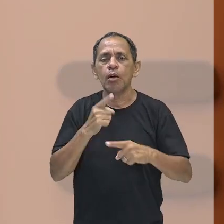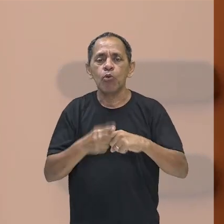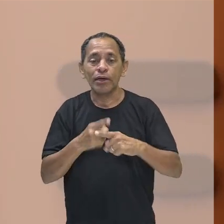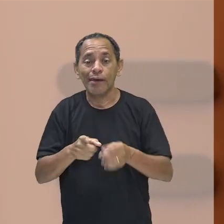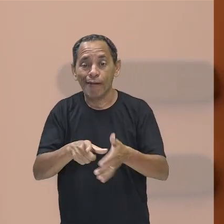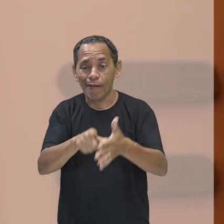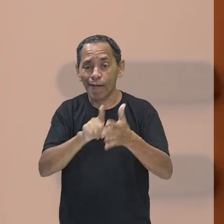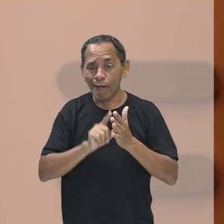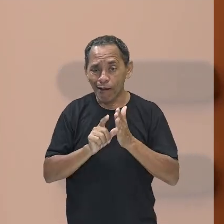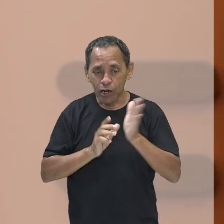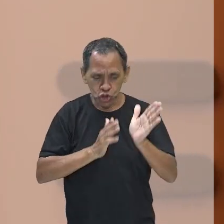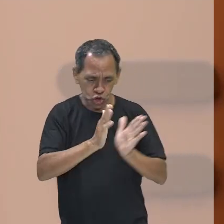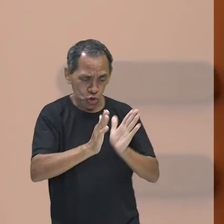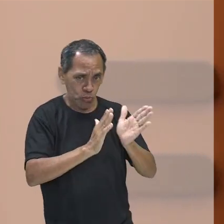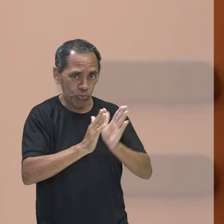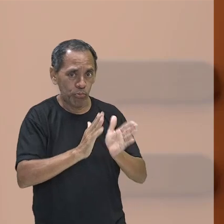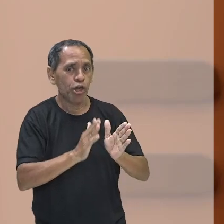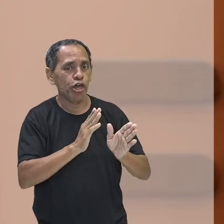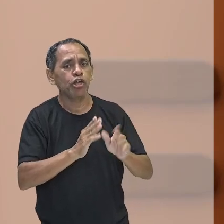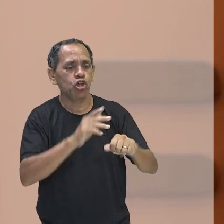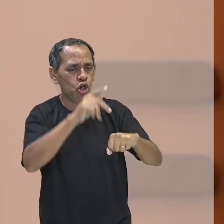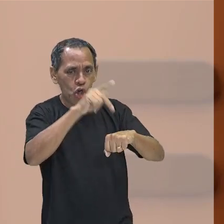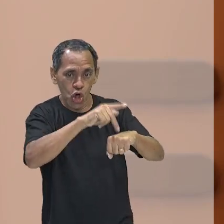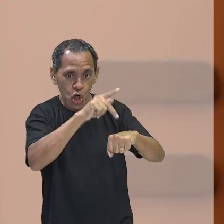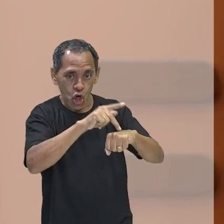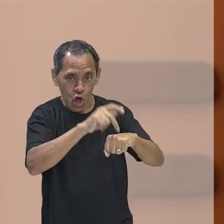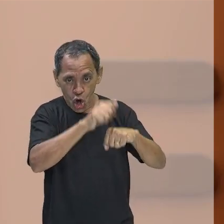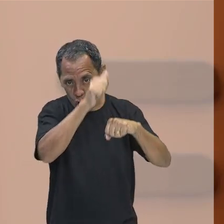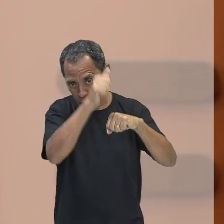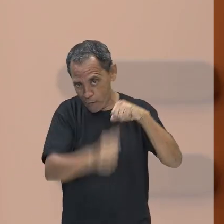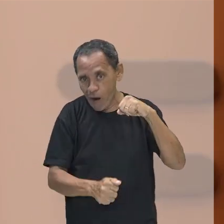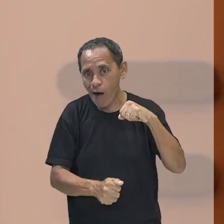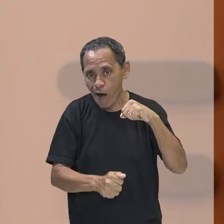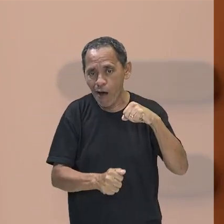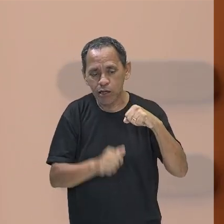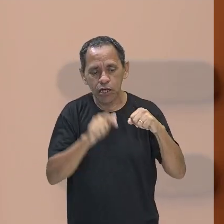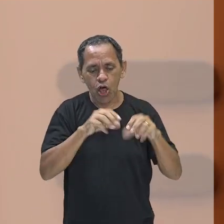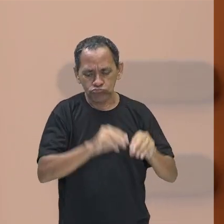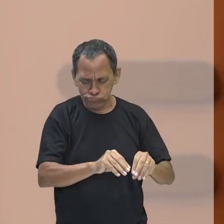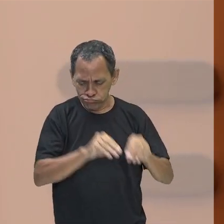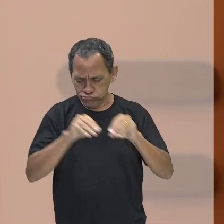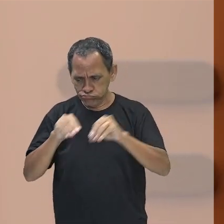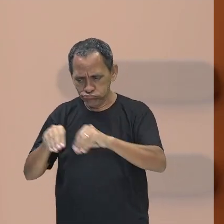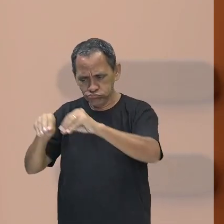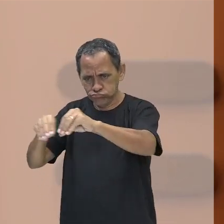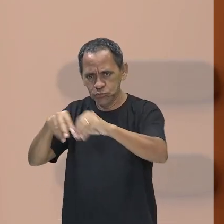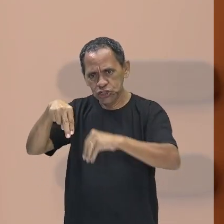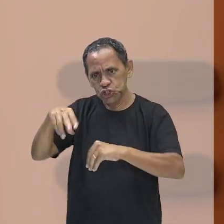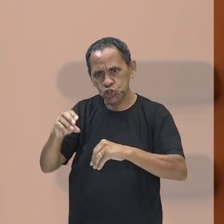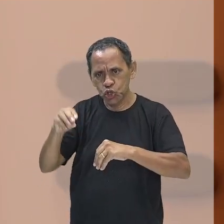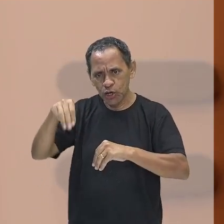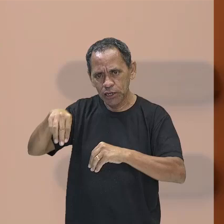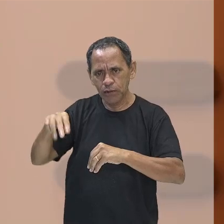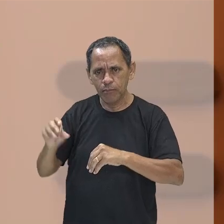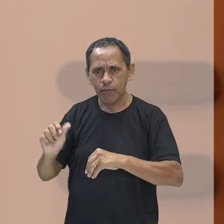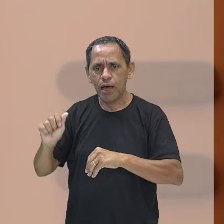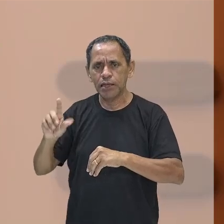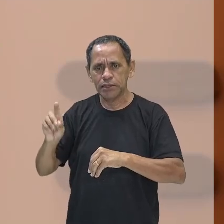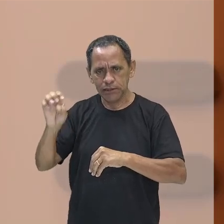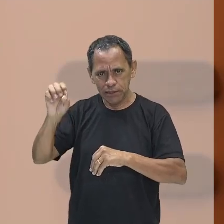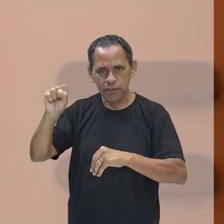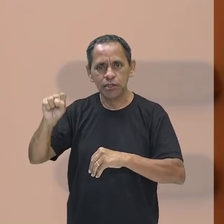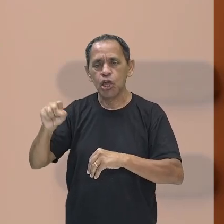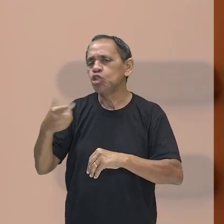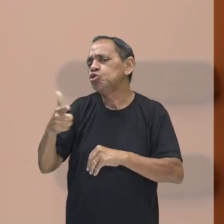paleolítico, os agrupamentos humanos eram nômades. O que é isso, professor? Não tinha um local